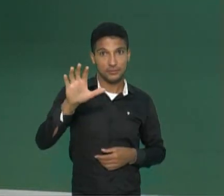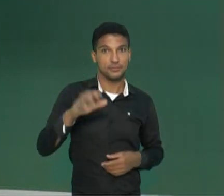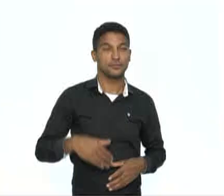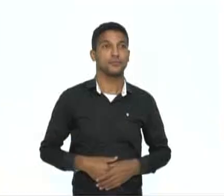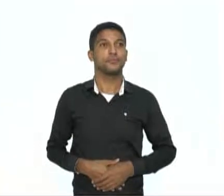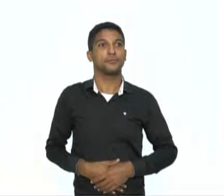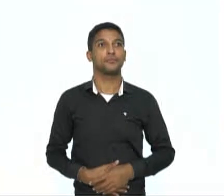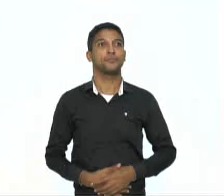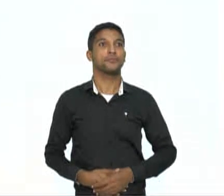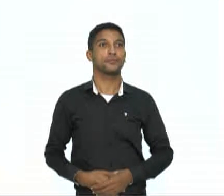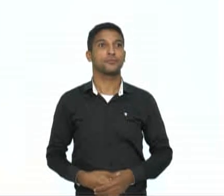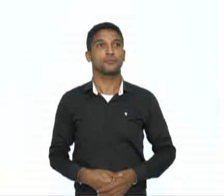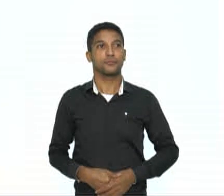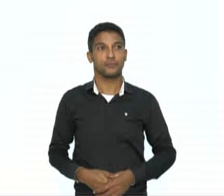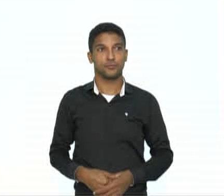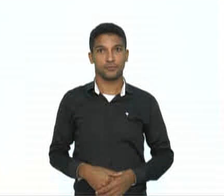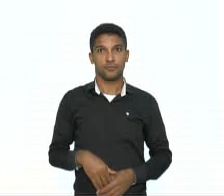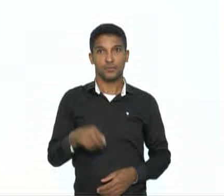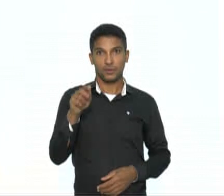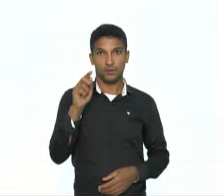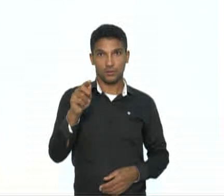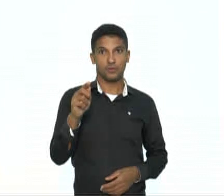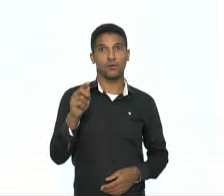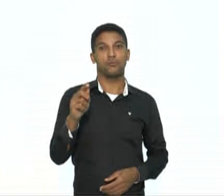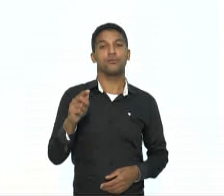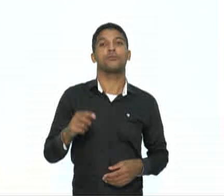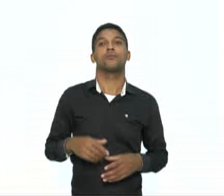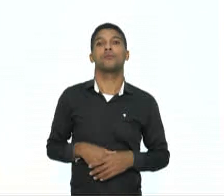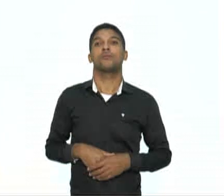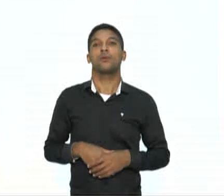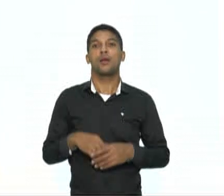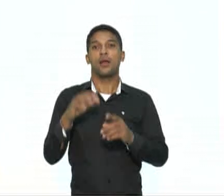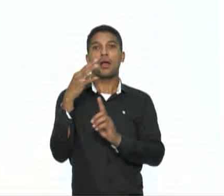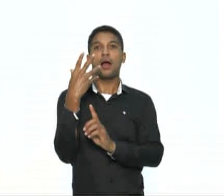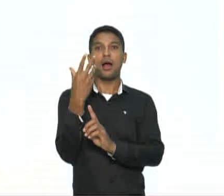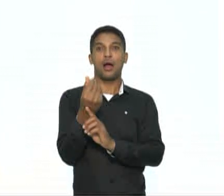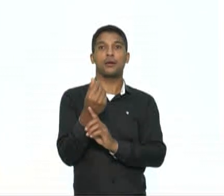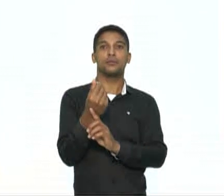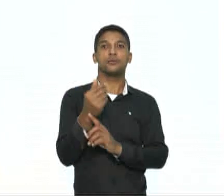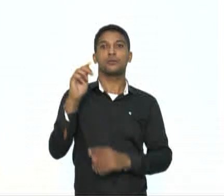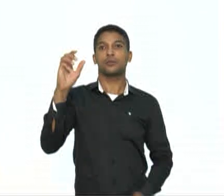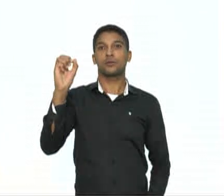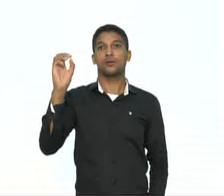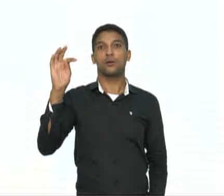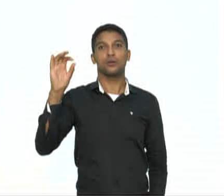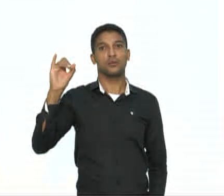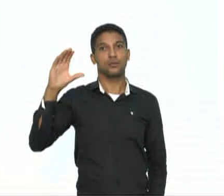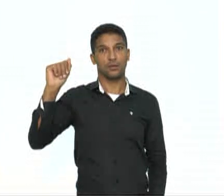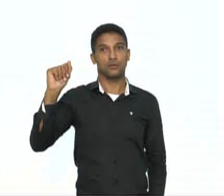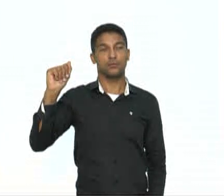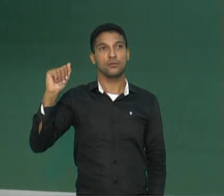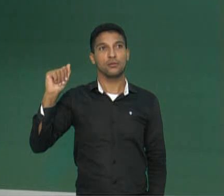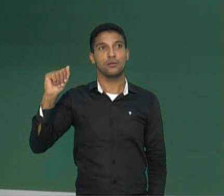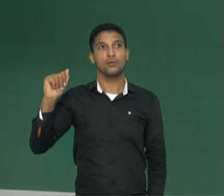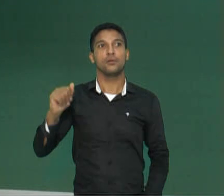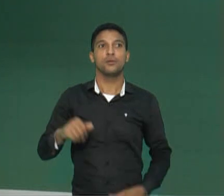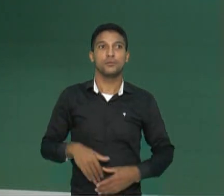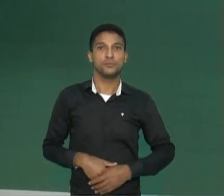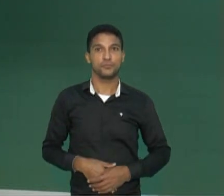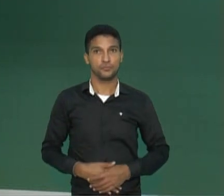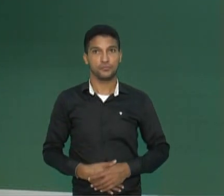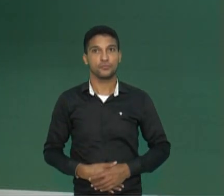Então surgiam as primeiras monarquias, agora a gente já chega na arte gótica, né, que é a baixa Idade Média, o românica é a alta Idade Média, e o gótico